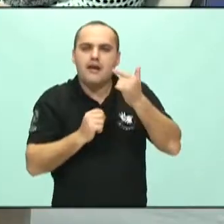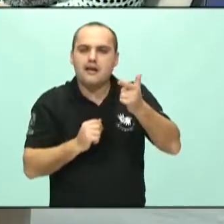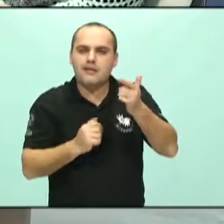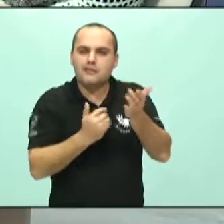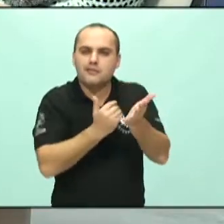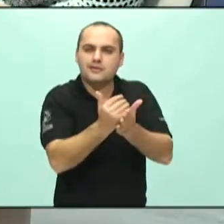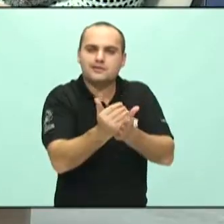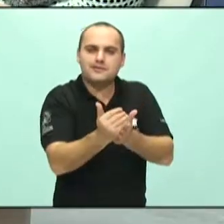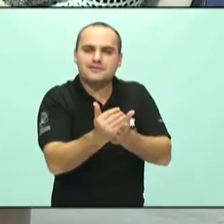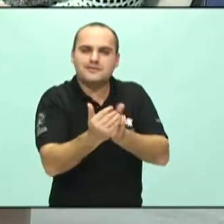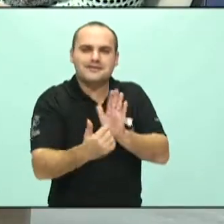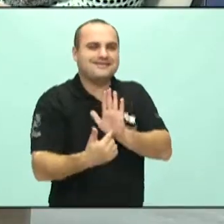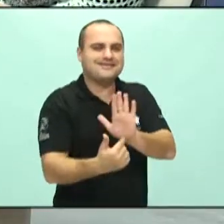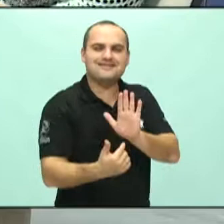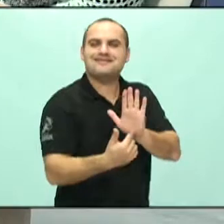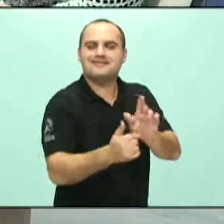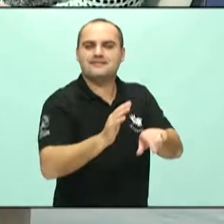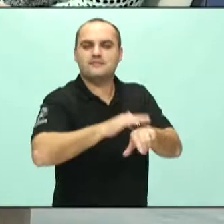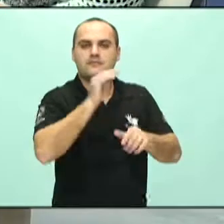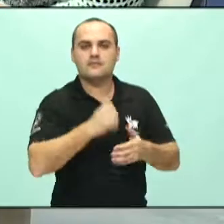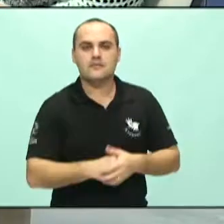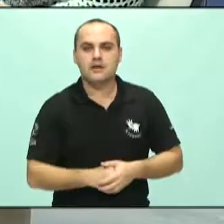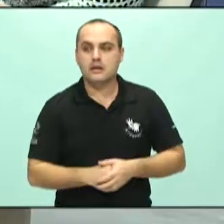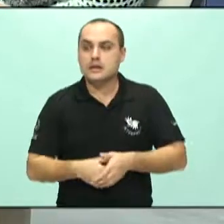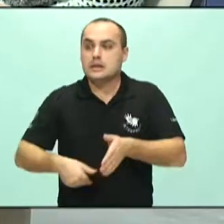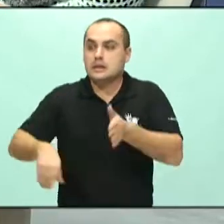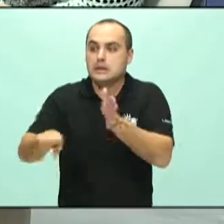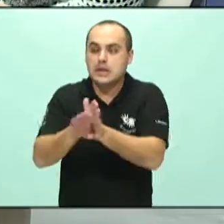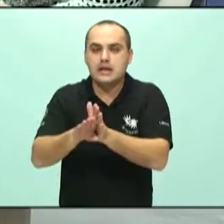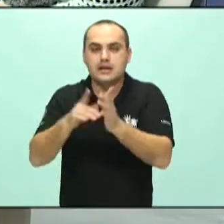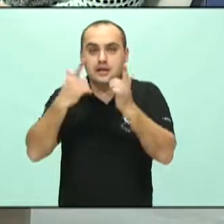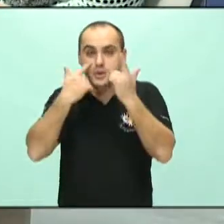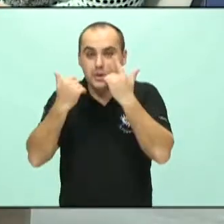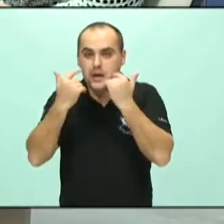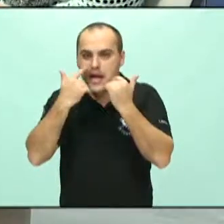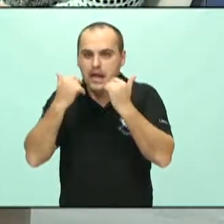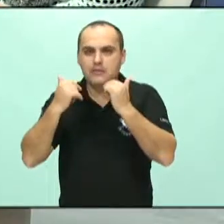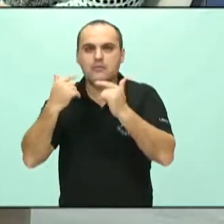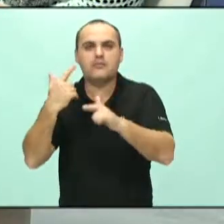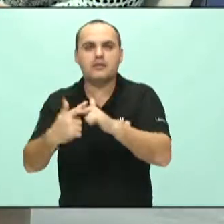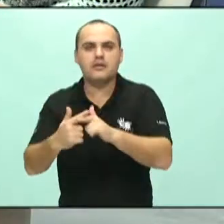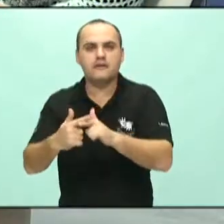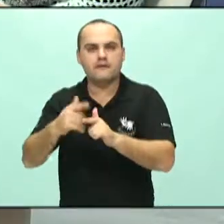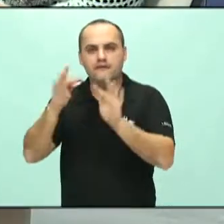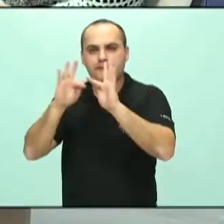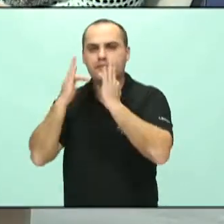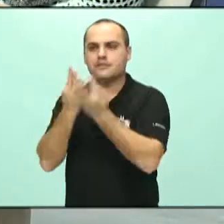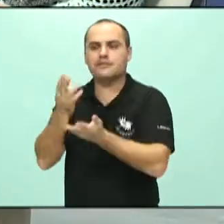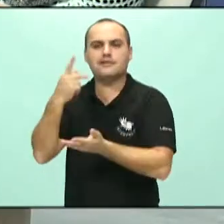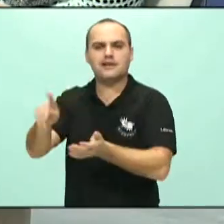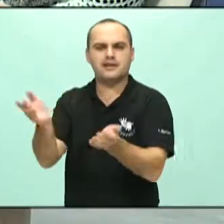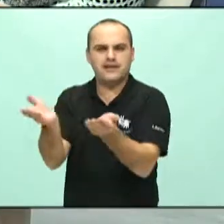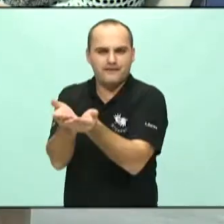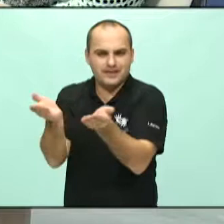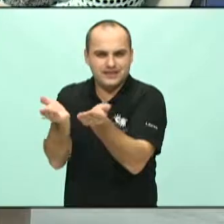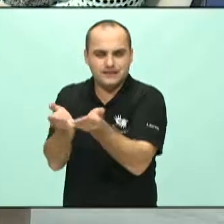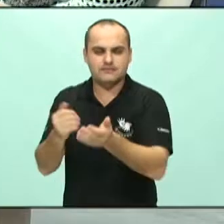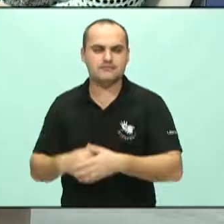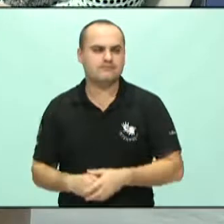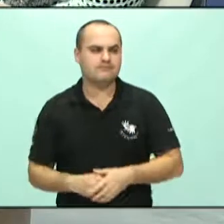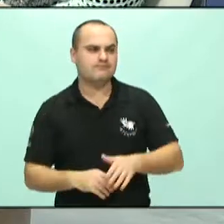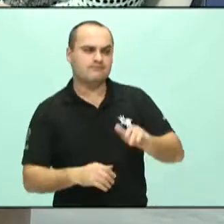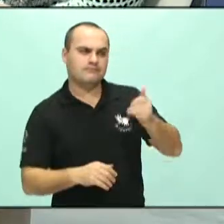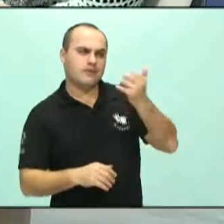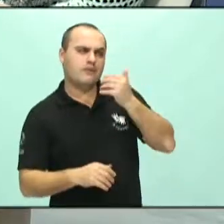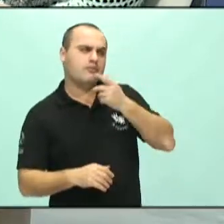extrovertida. Aí um dia ele chega chorando o menino em casa porque a família dele é evangélica. e ele pega e fala assim, professor, eu não vou mais